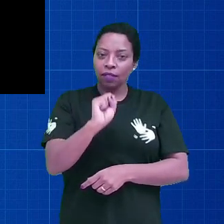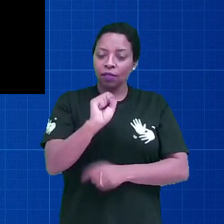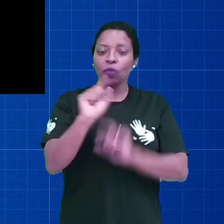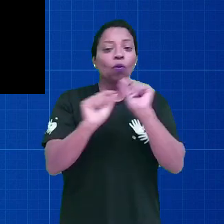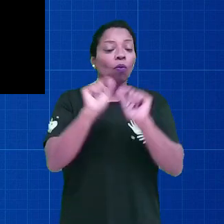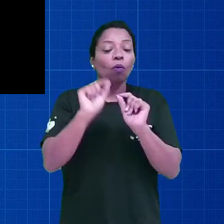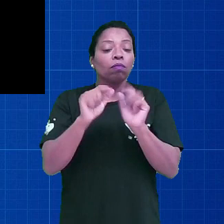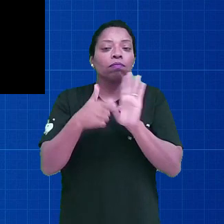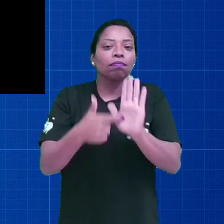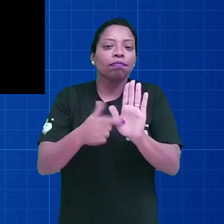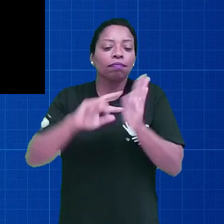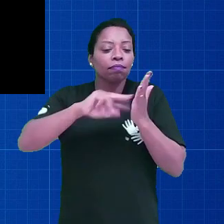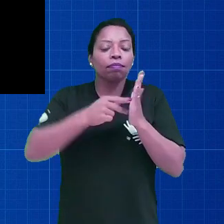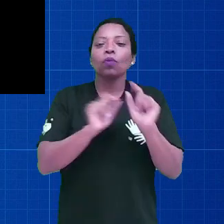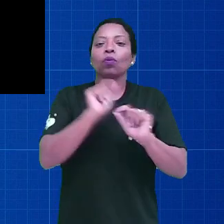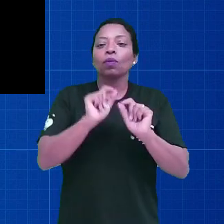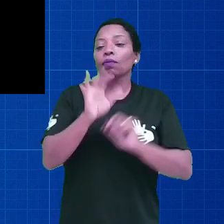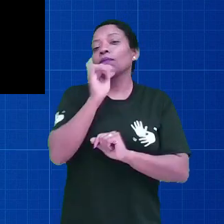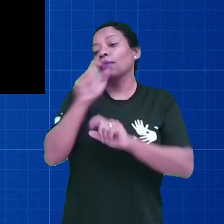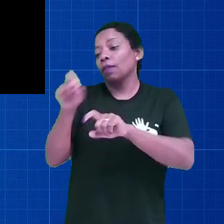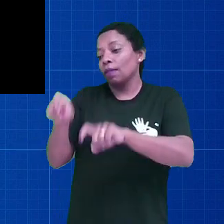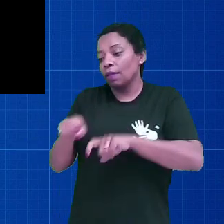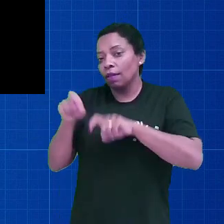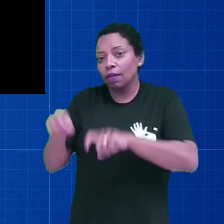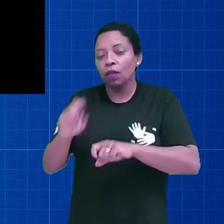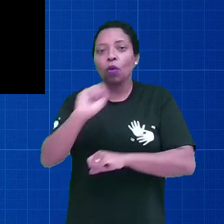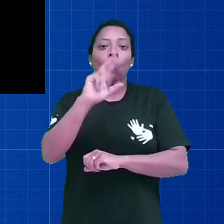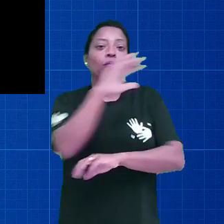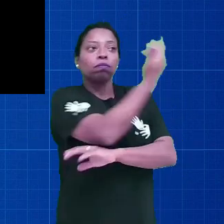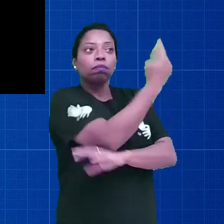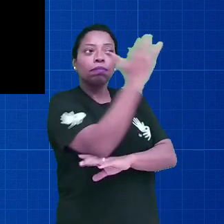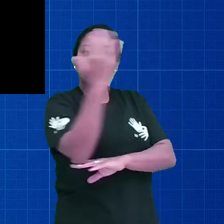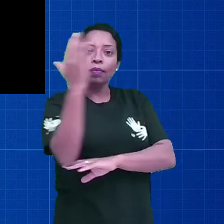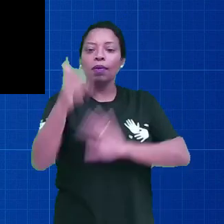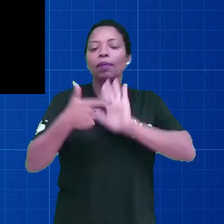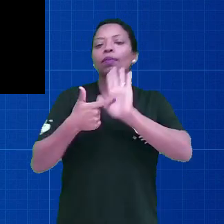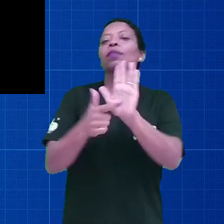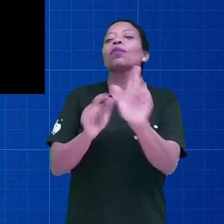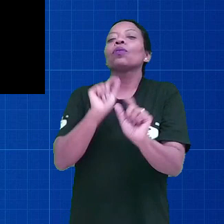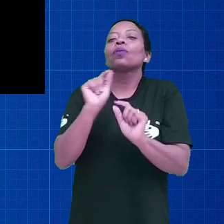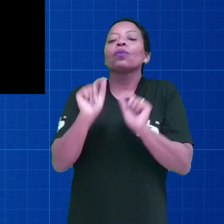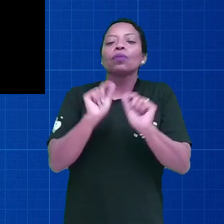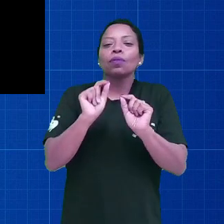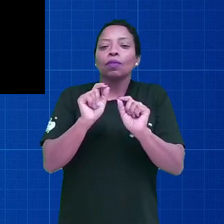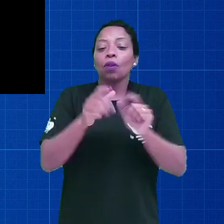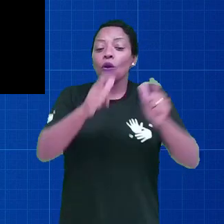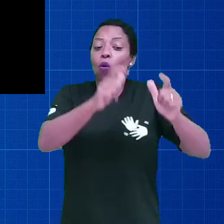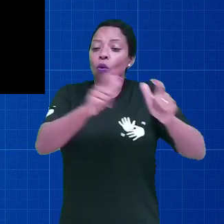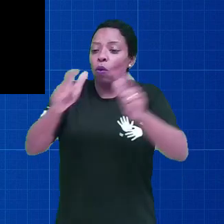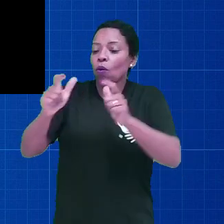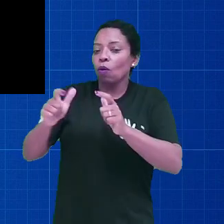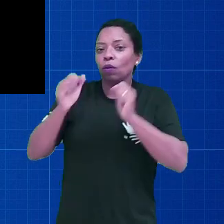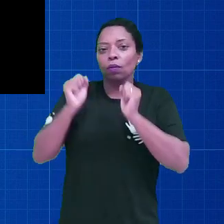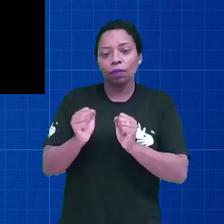zoneamentos. Podem ser zoneamentos agrícolas, zoneamentos florestais, que vão mostrar aonde a gente